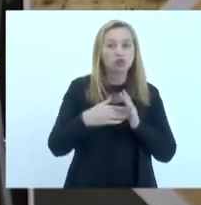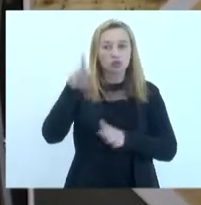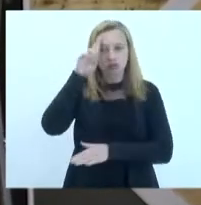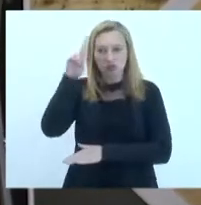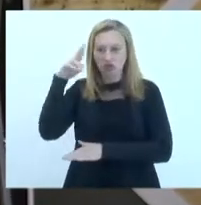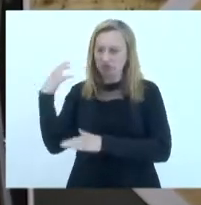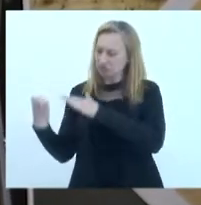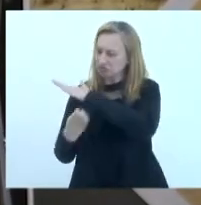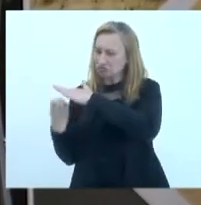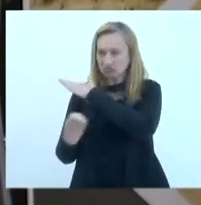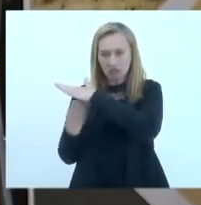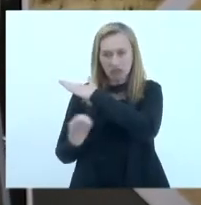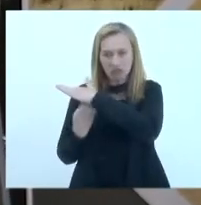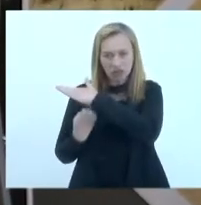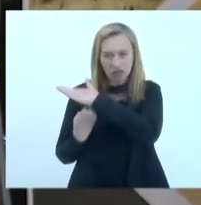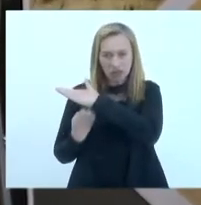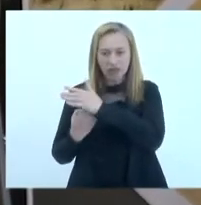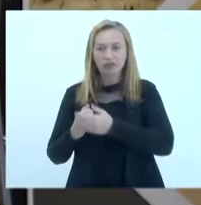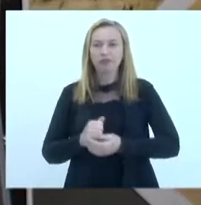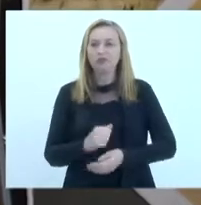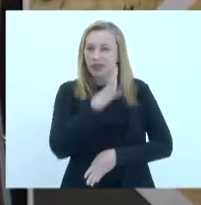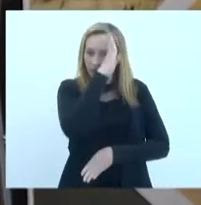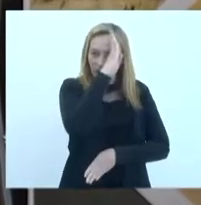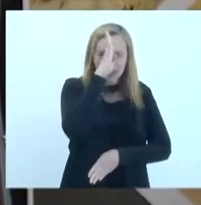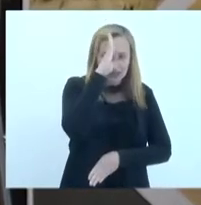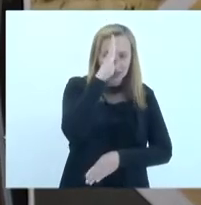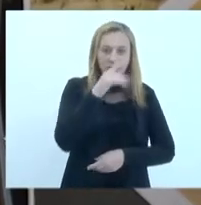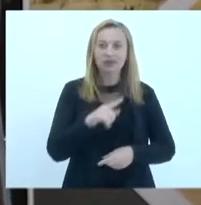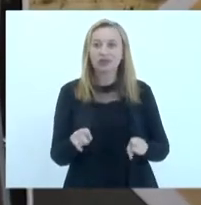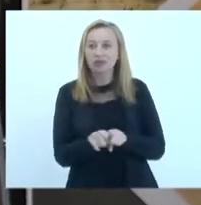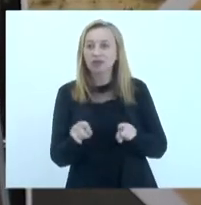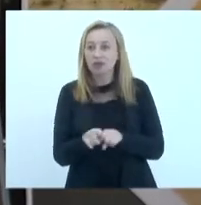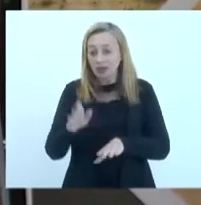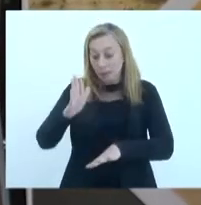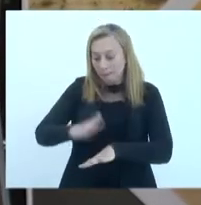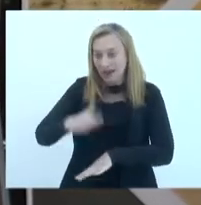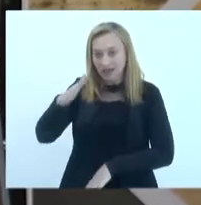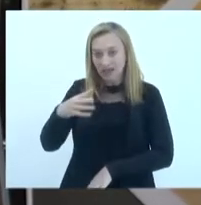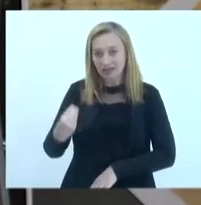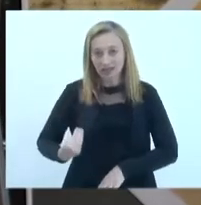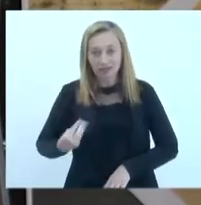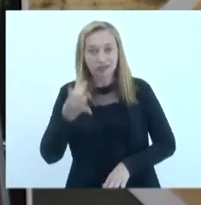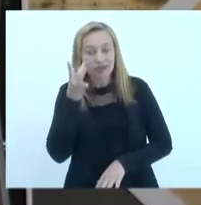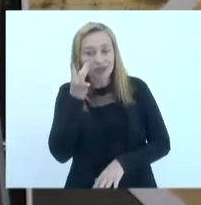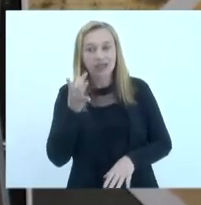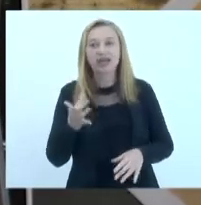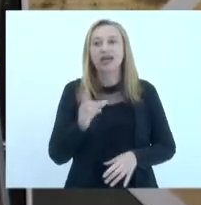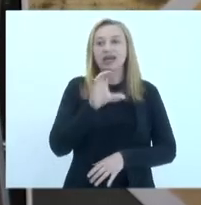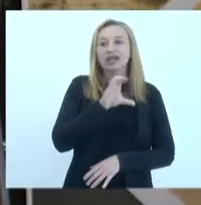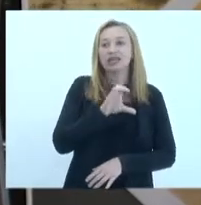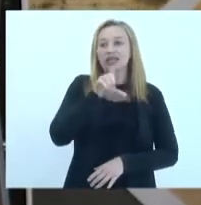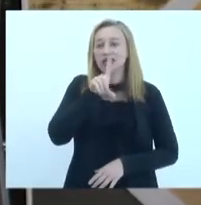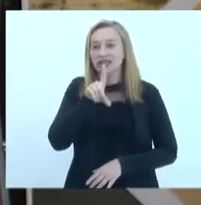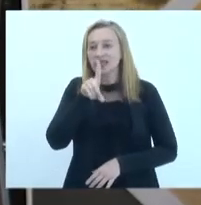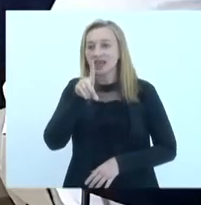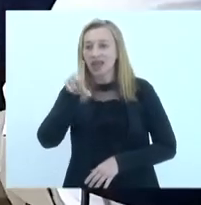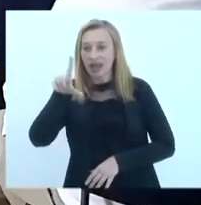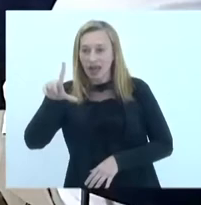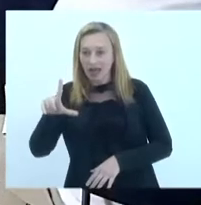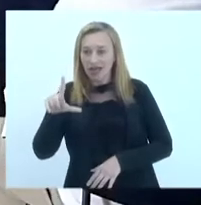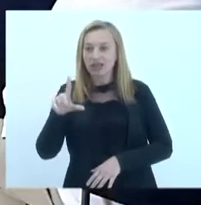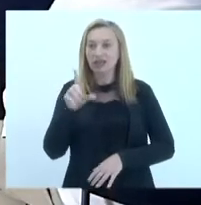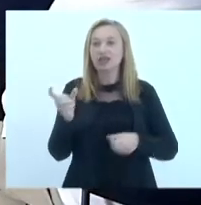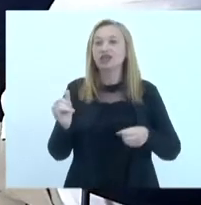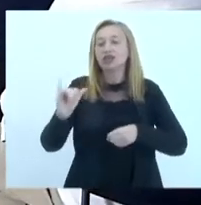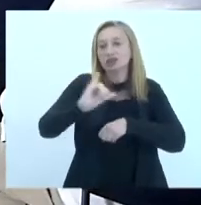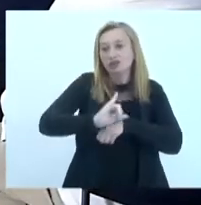empresários, entidades acadêmicas e os demais presentes. A CDL de Volta Redonda